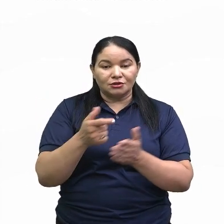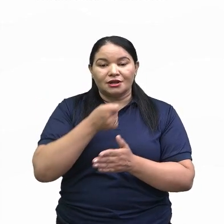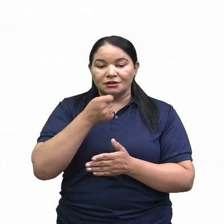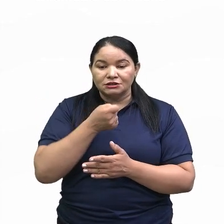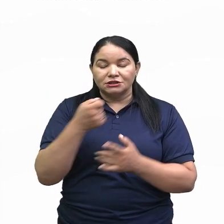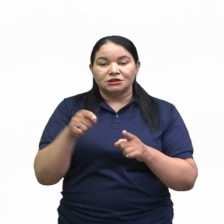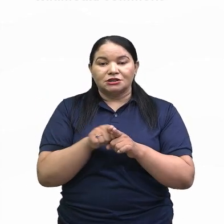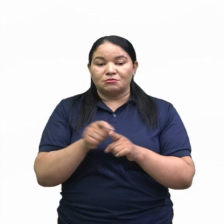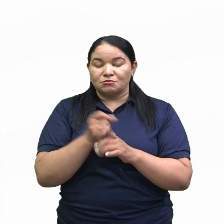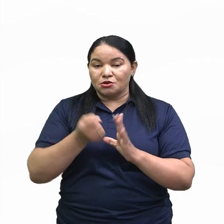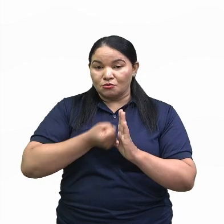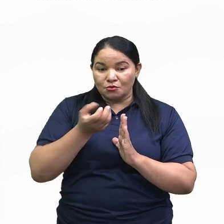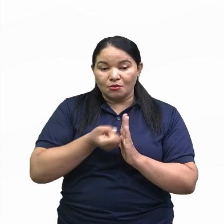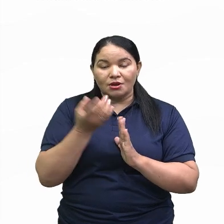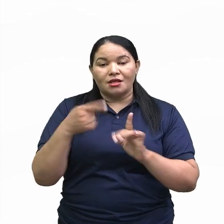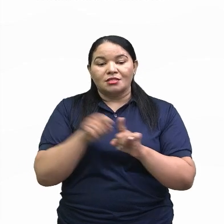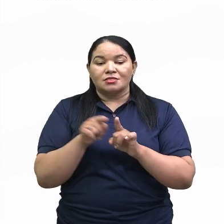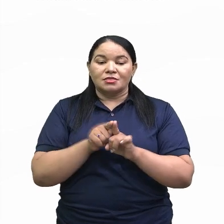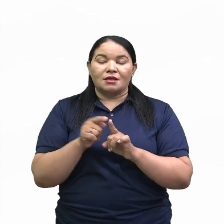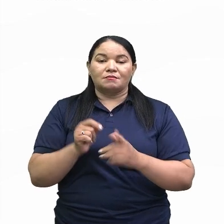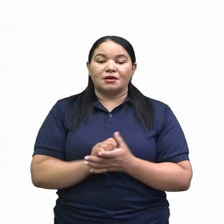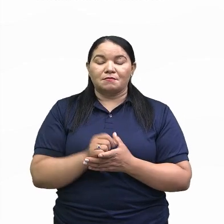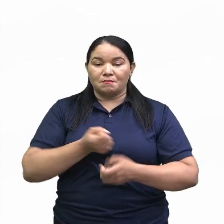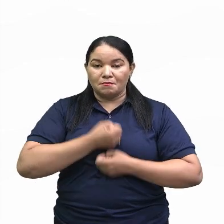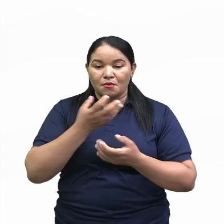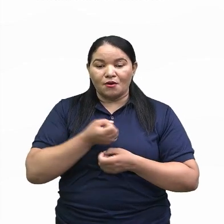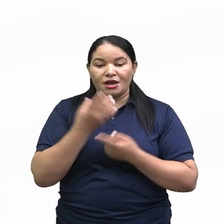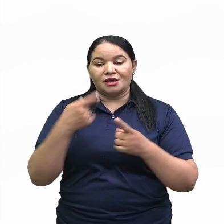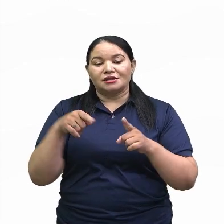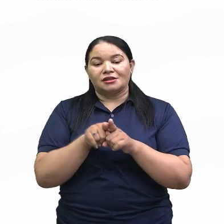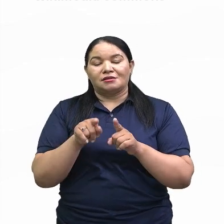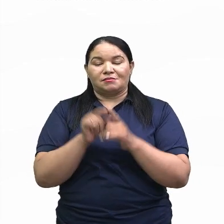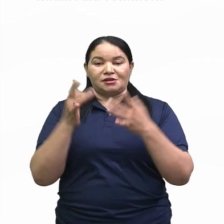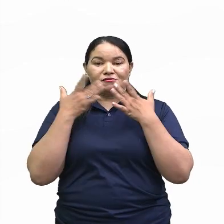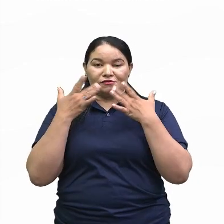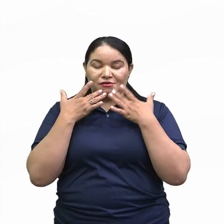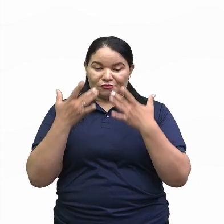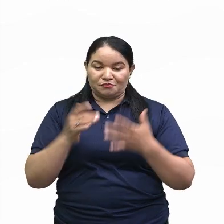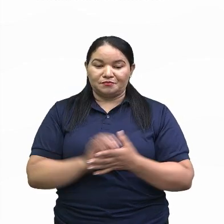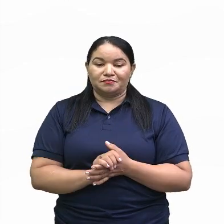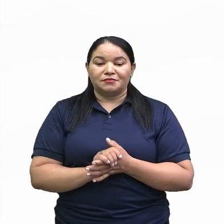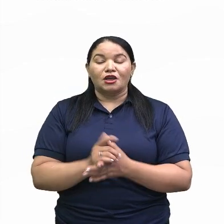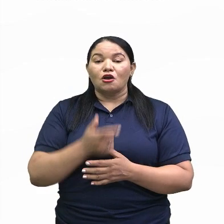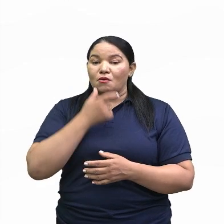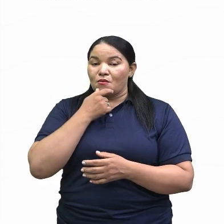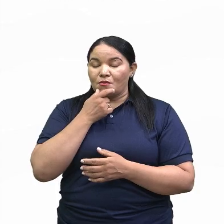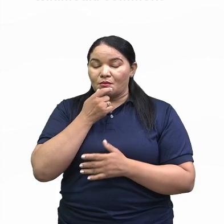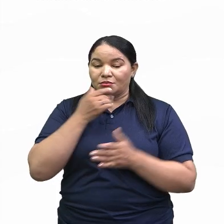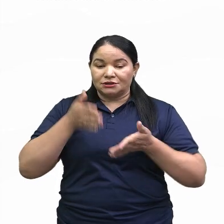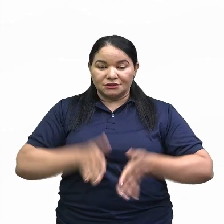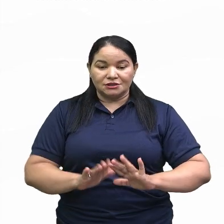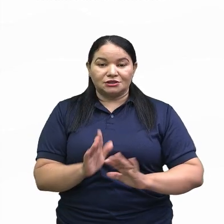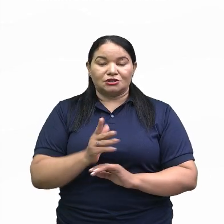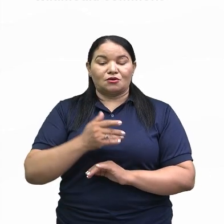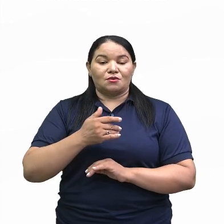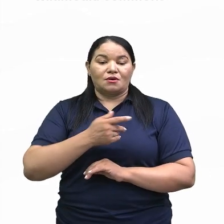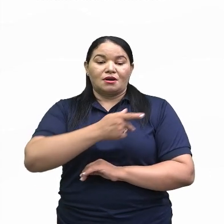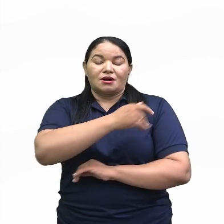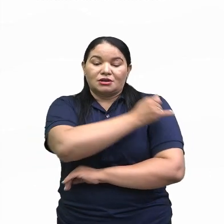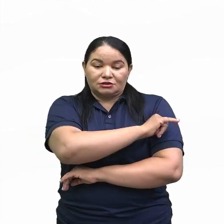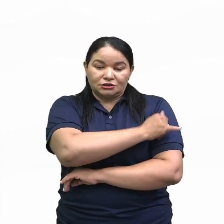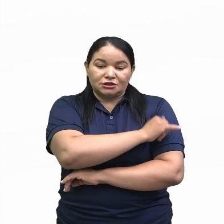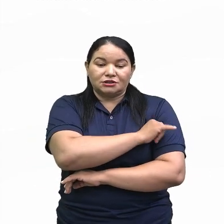contista, cronista, romancista, poeta e teatrólogo. Machado nasceu no Rio de Janeiro em 21